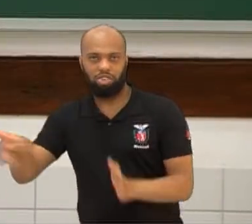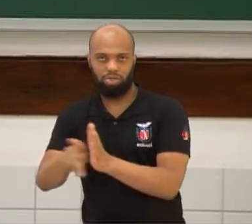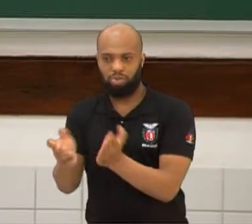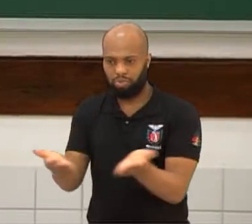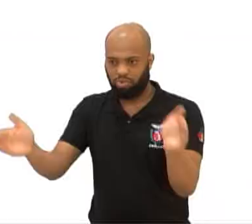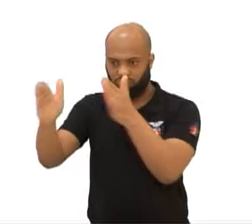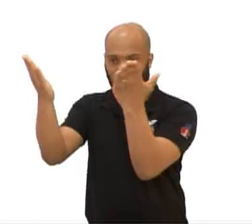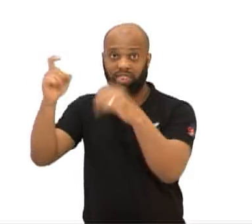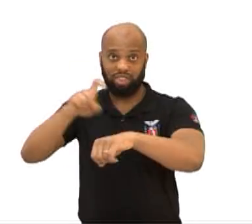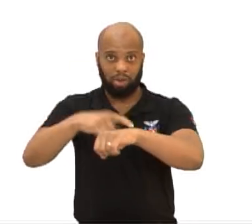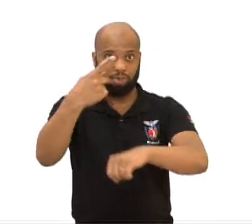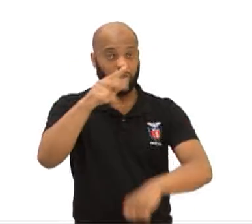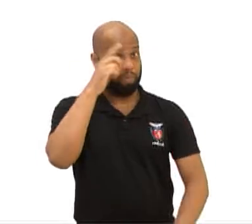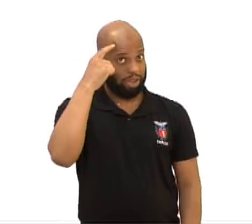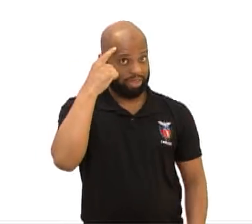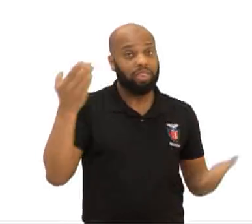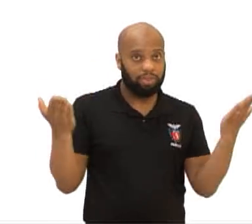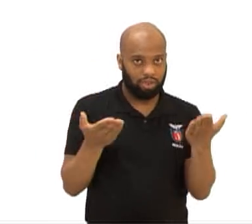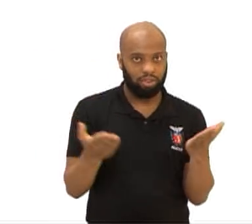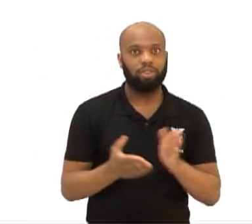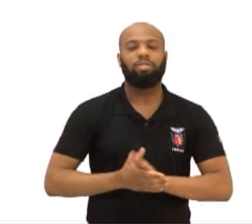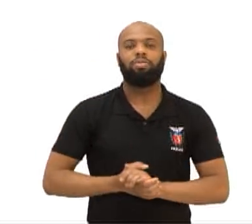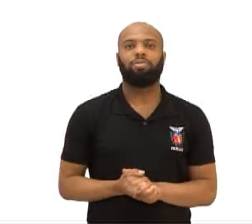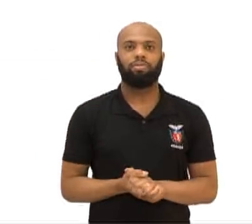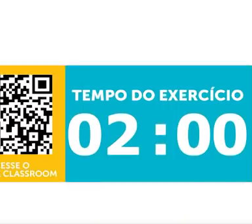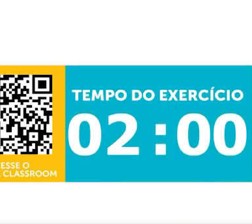vocês pensarem.